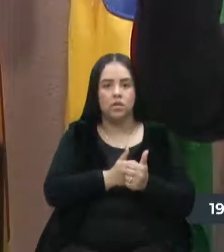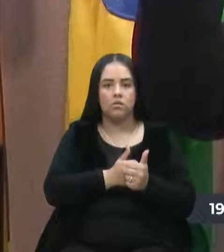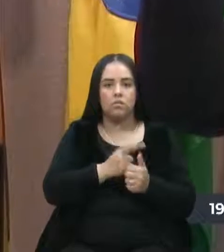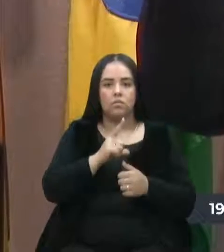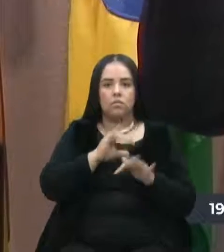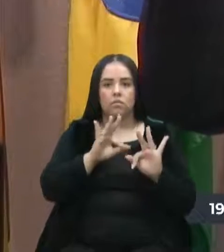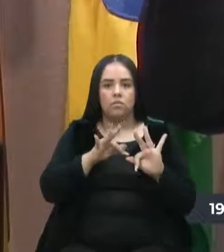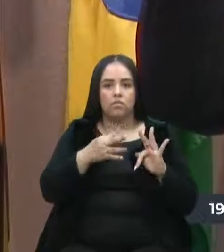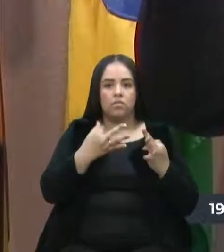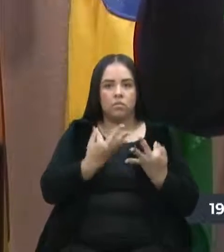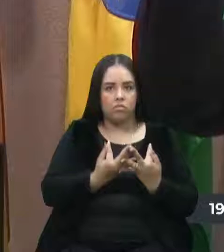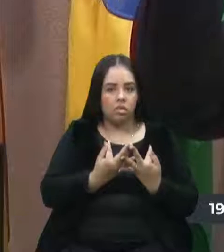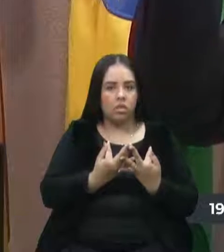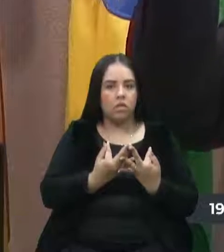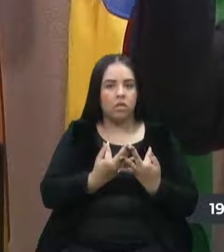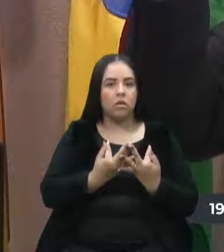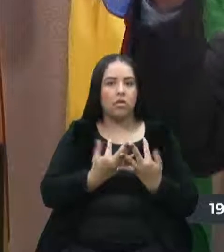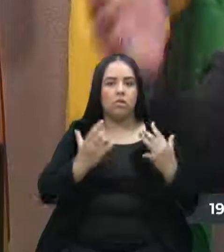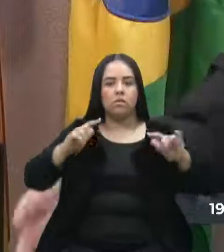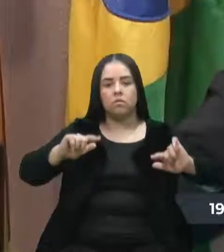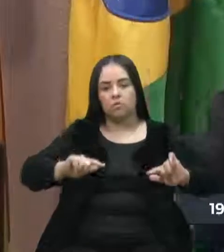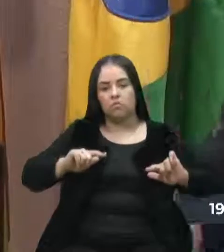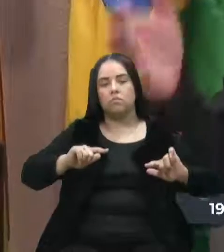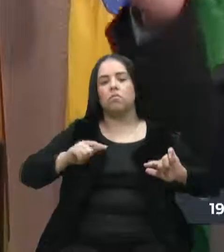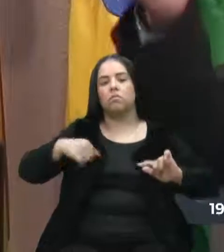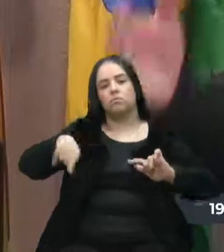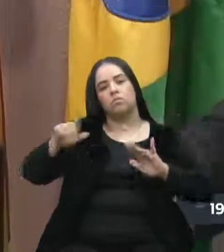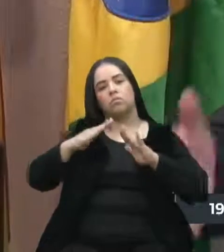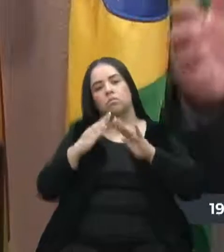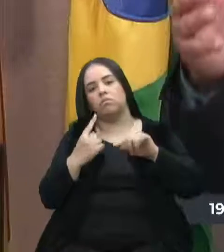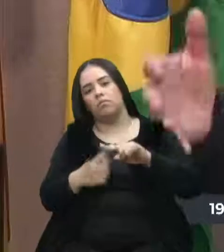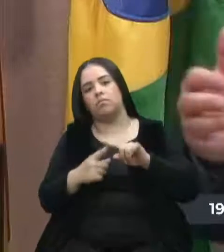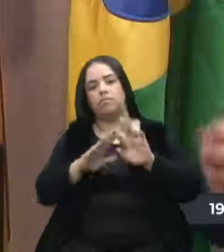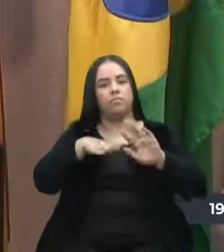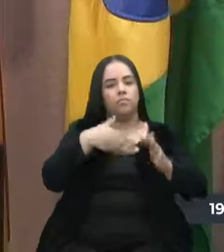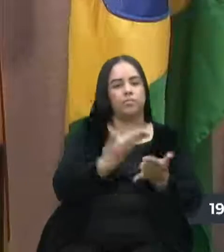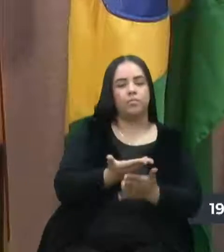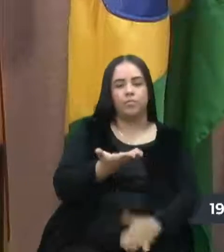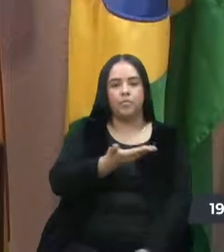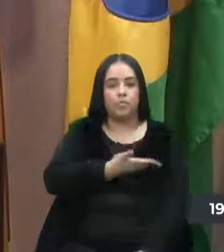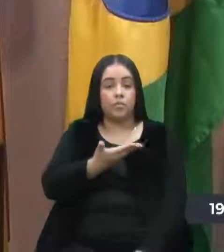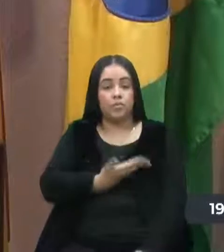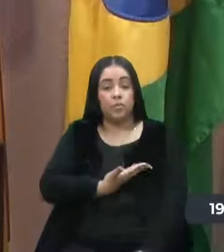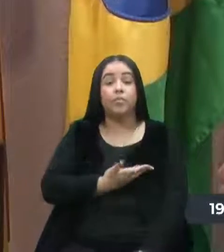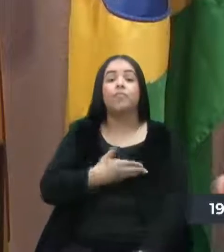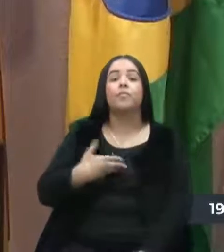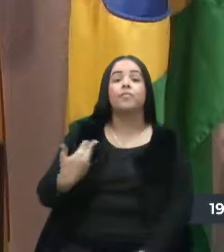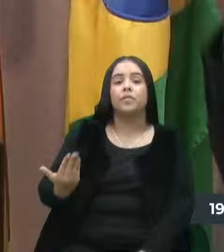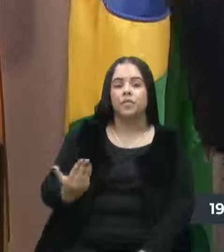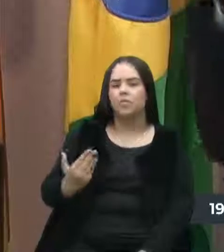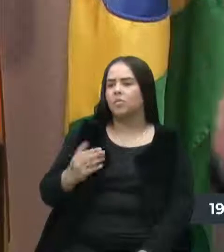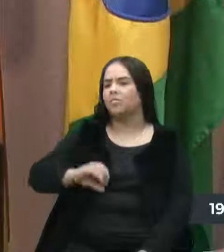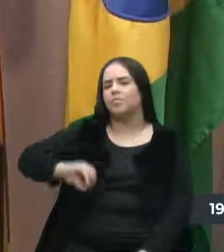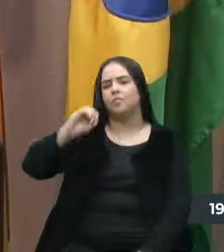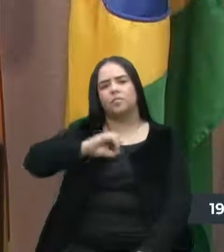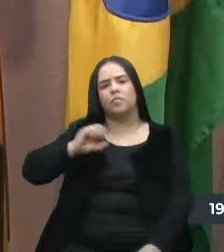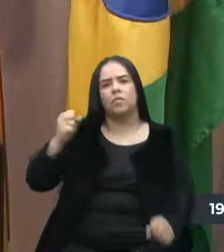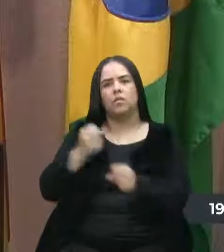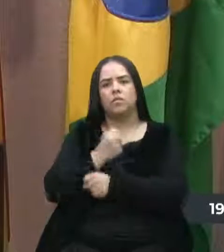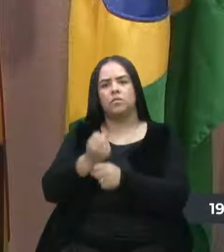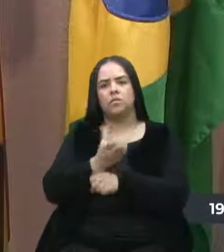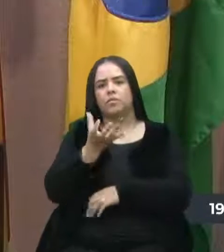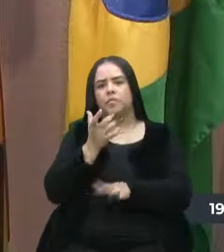famílias ou mesmo o mesmo local para frequentar a igreja a escola os amigos então a bela de uma obra quero que